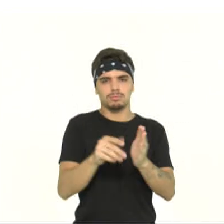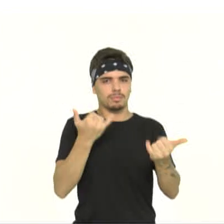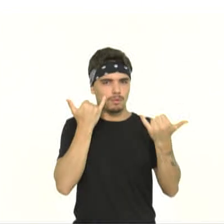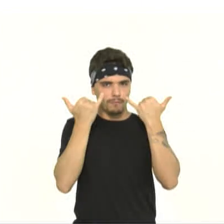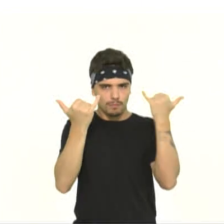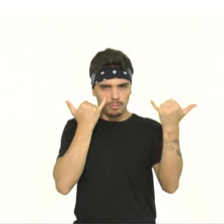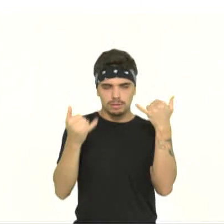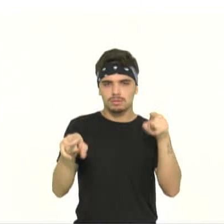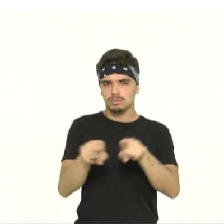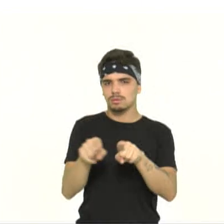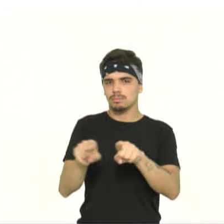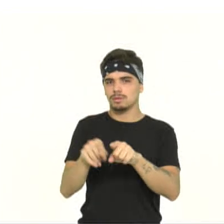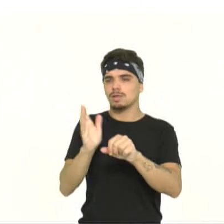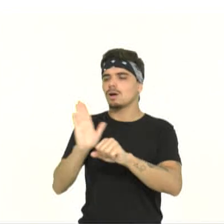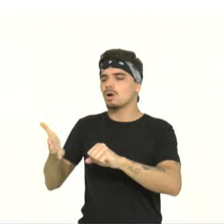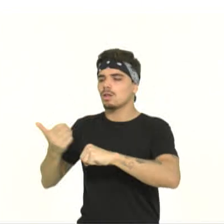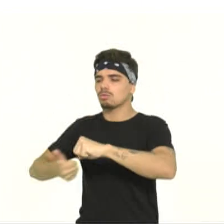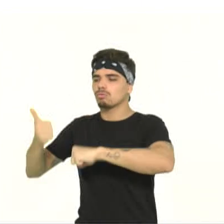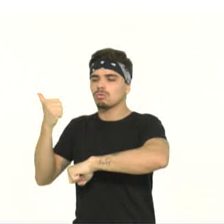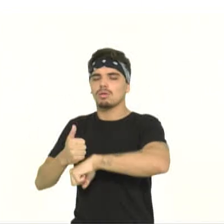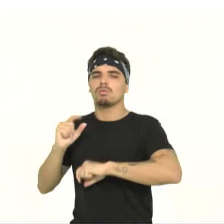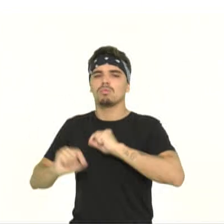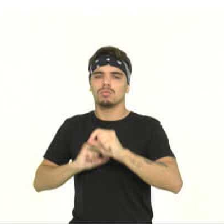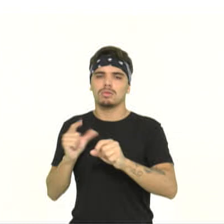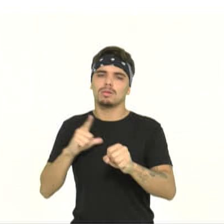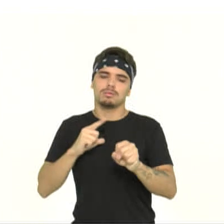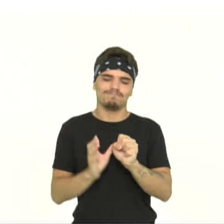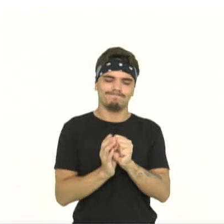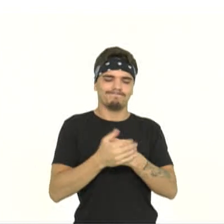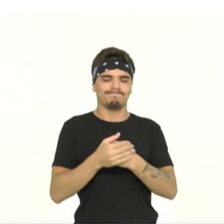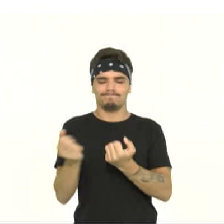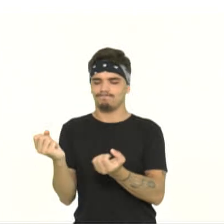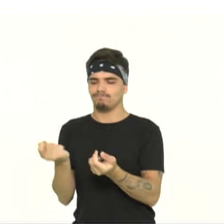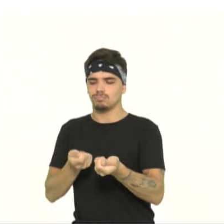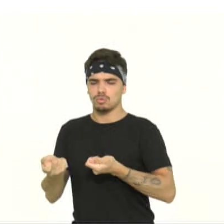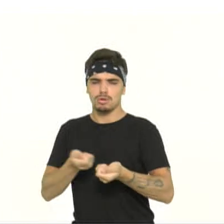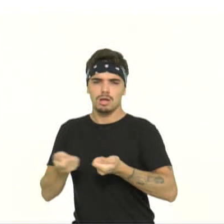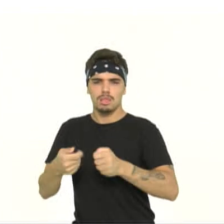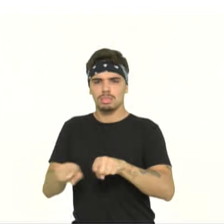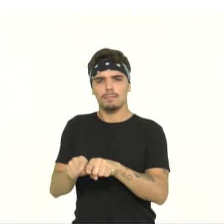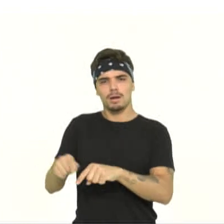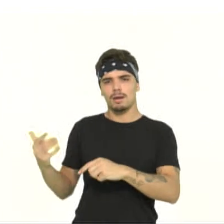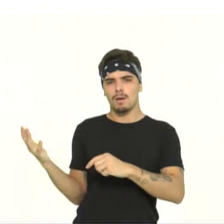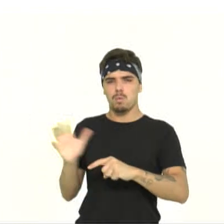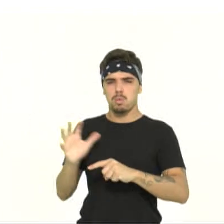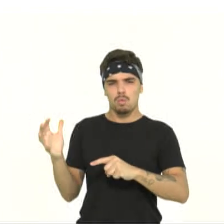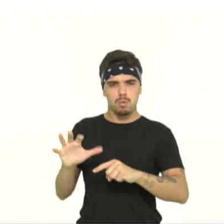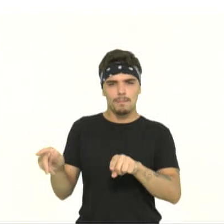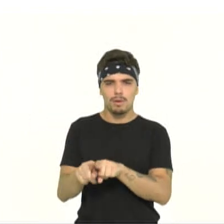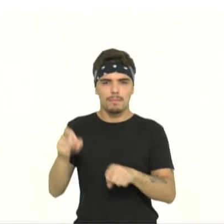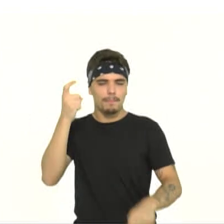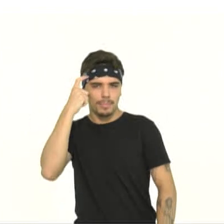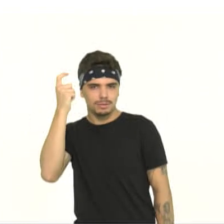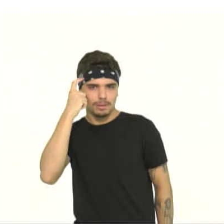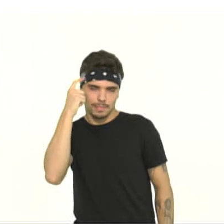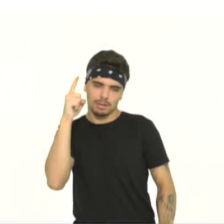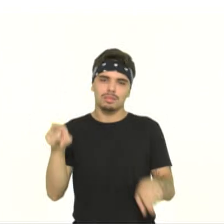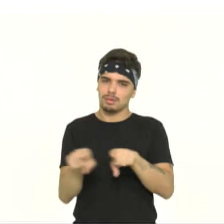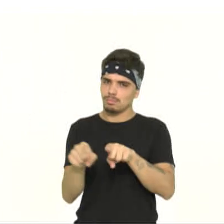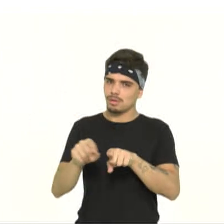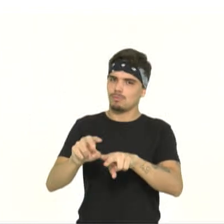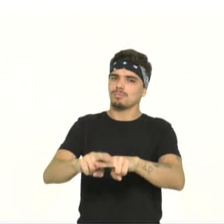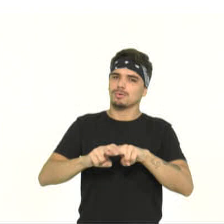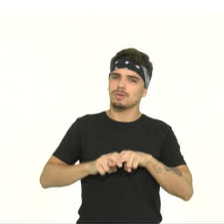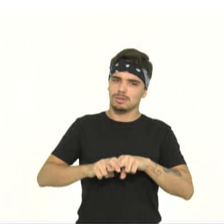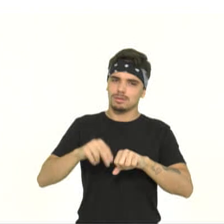informações. Já no totalitarismo, há censura, controle e manipulação do pensamento, inclusive por meio